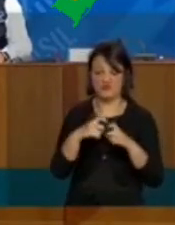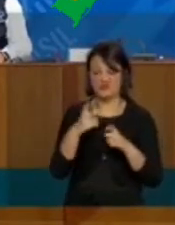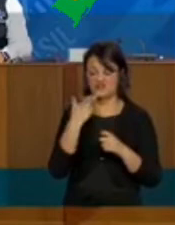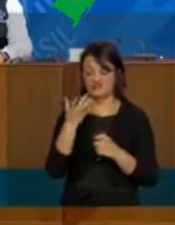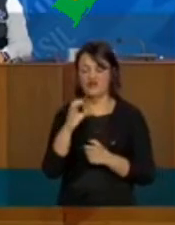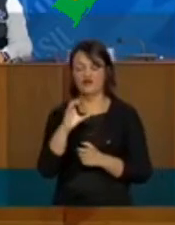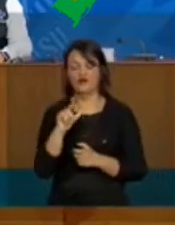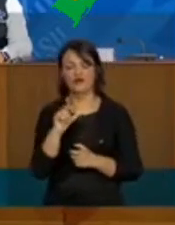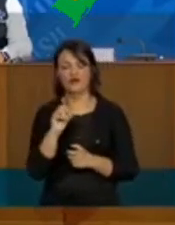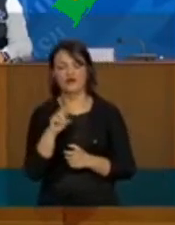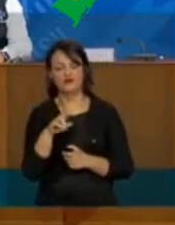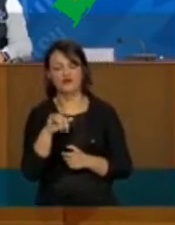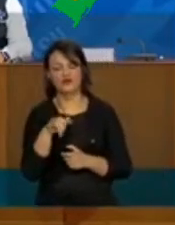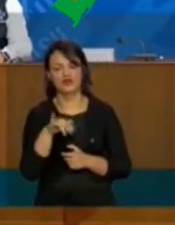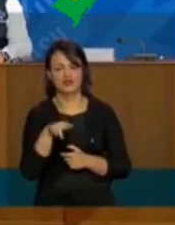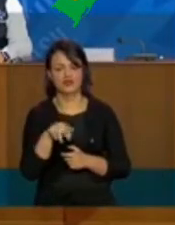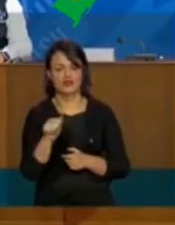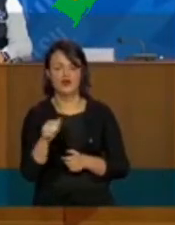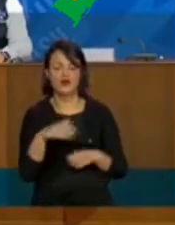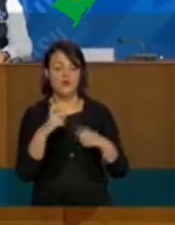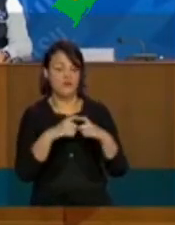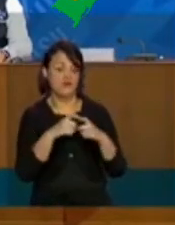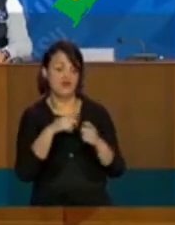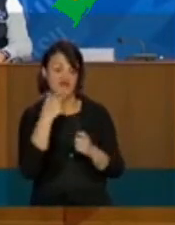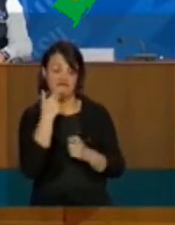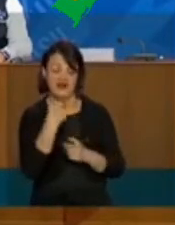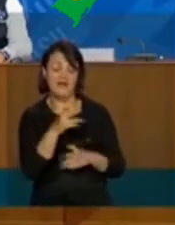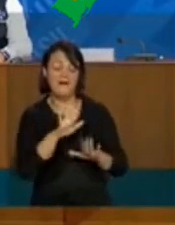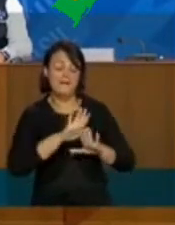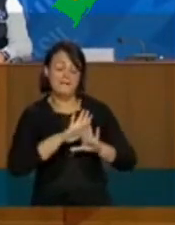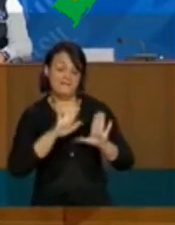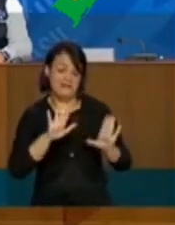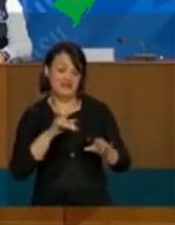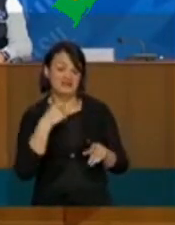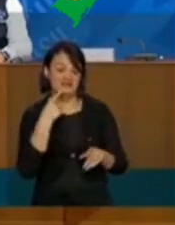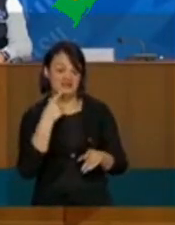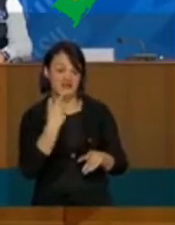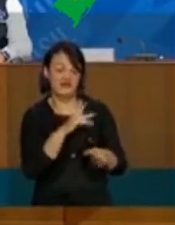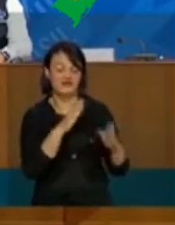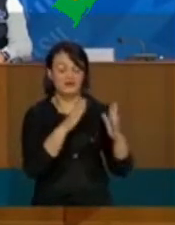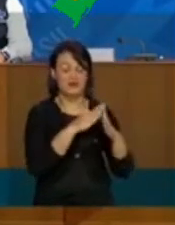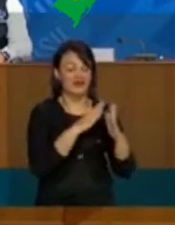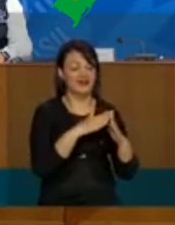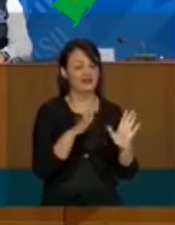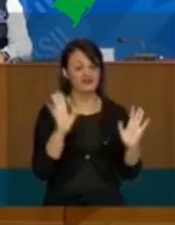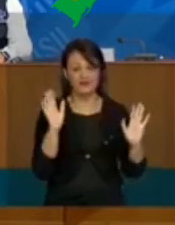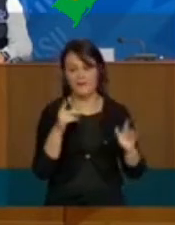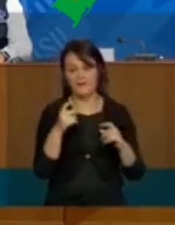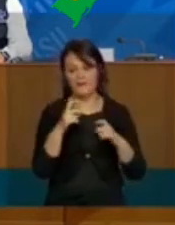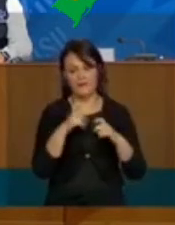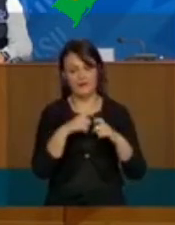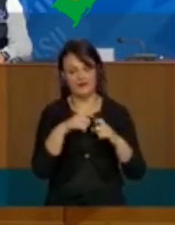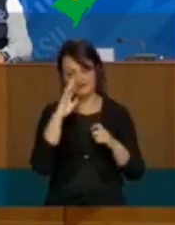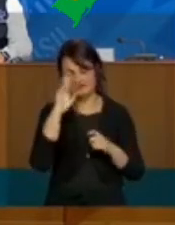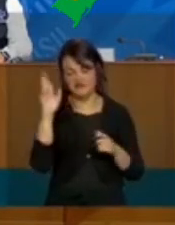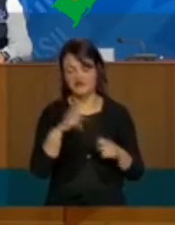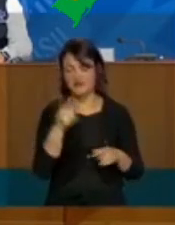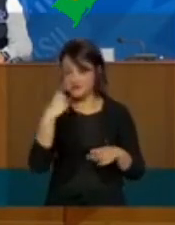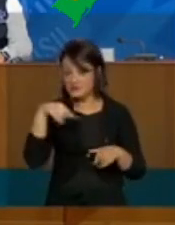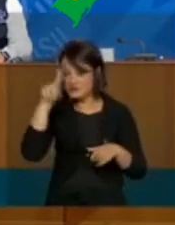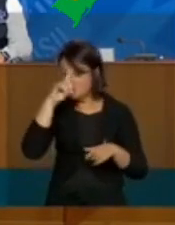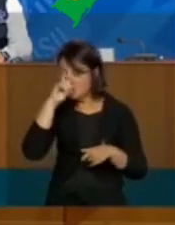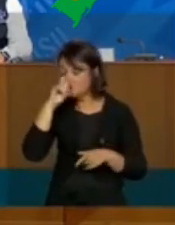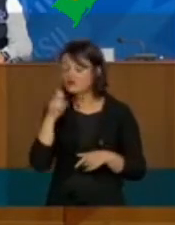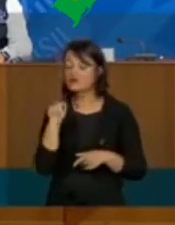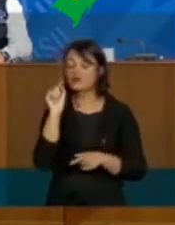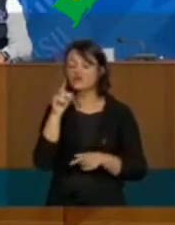ele, o médico o faça correndo o risco lá com ele domiciliar. Aqueles que vão para hospitais, eles hoje, o